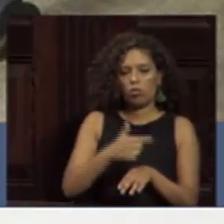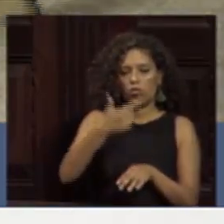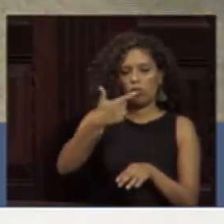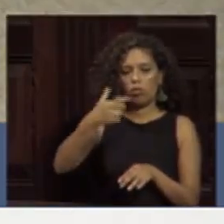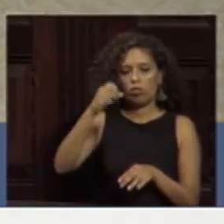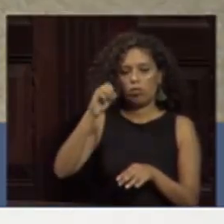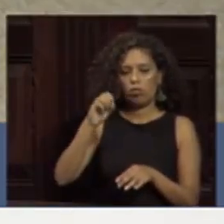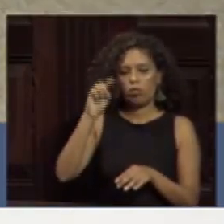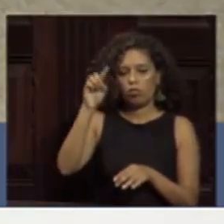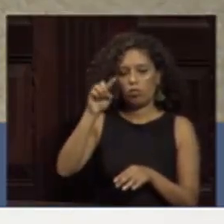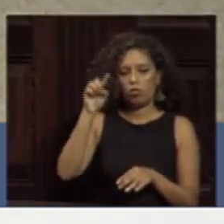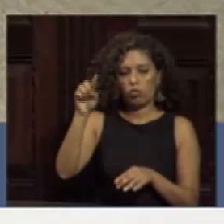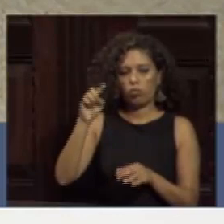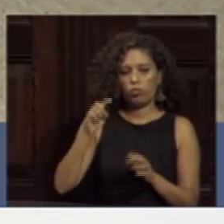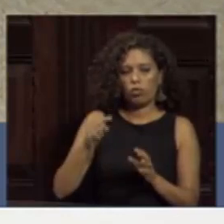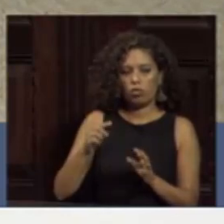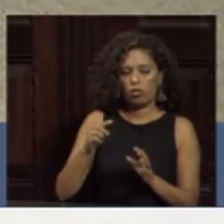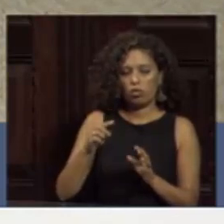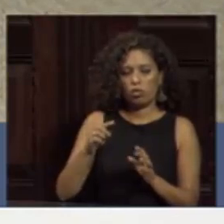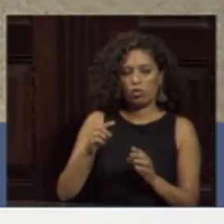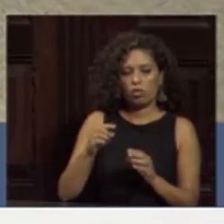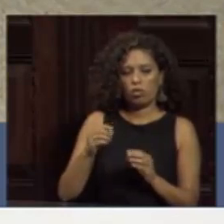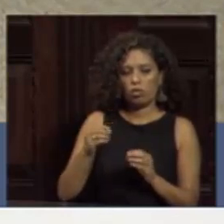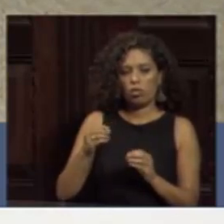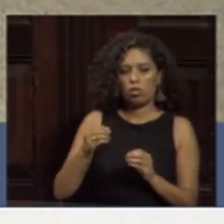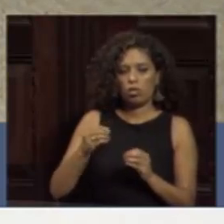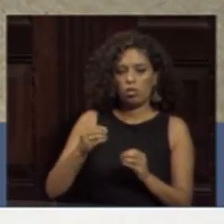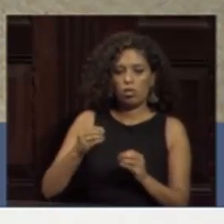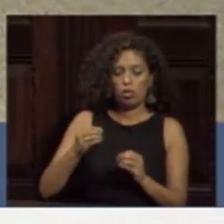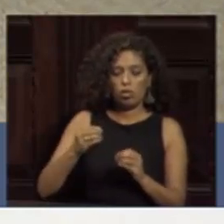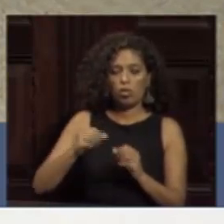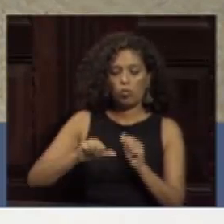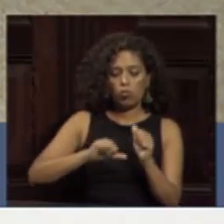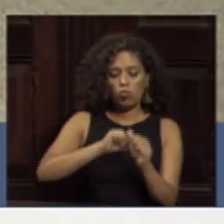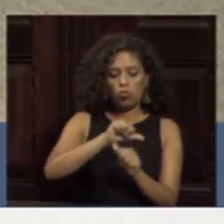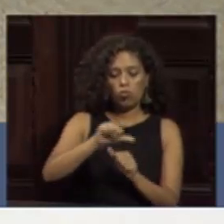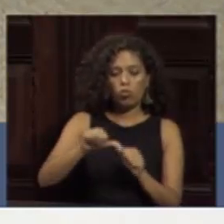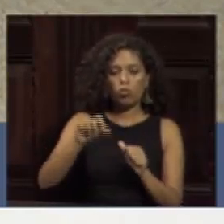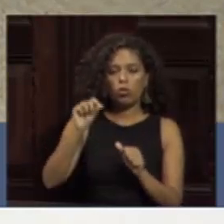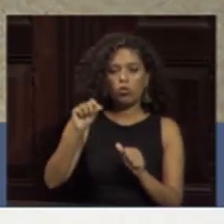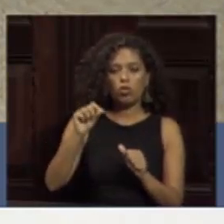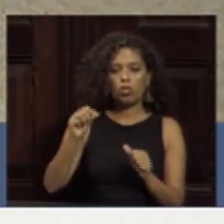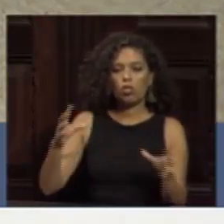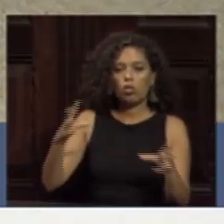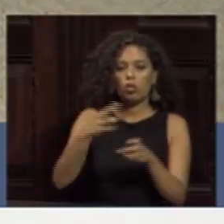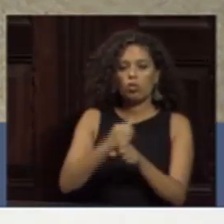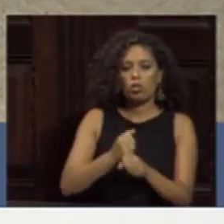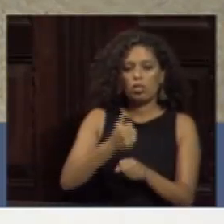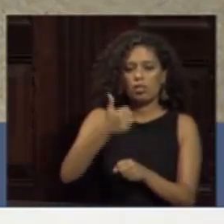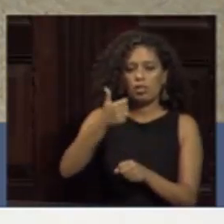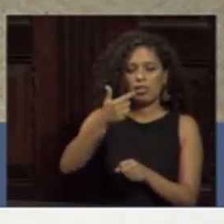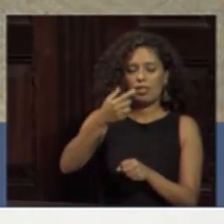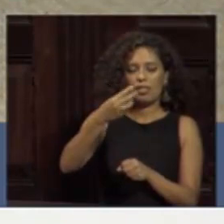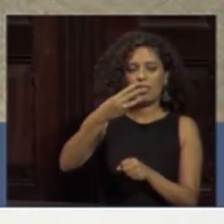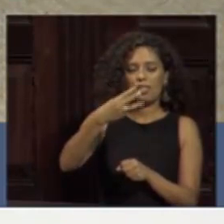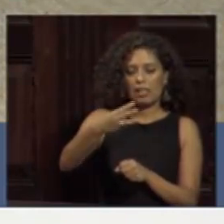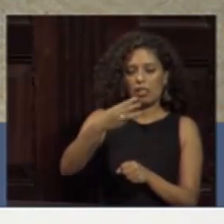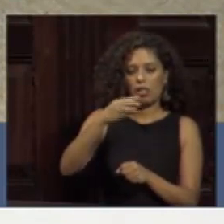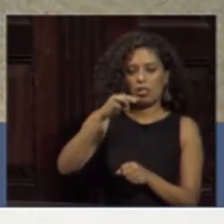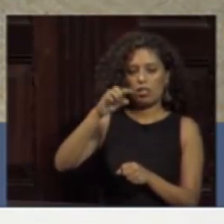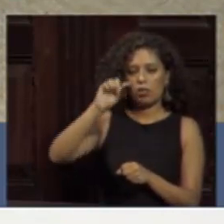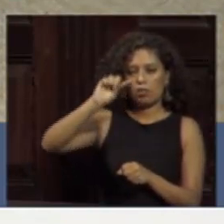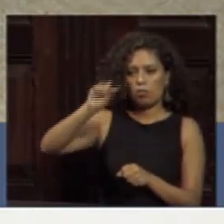20%. 12,3 bilhões. Por via de consequência, nós estamos abrindo mão